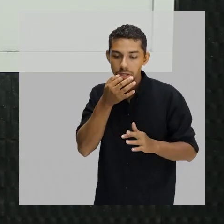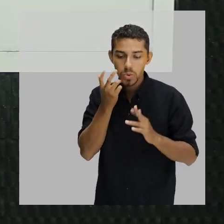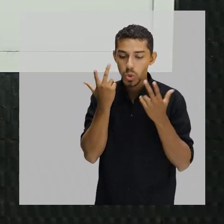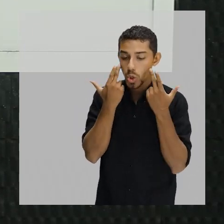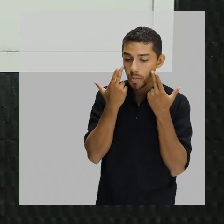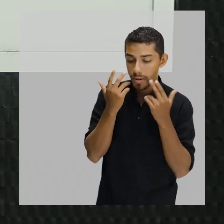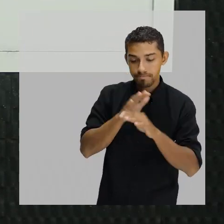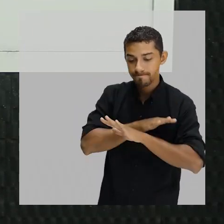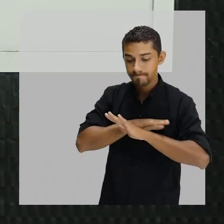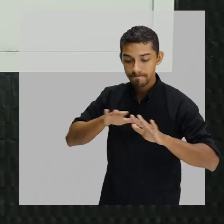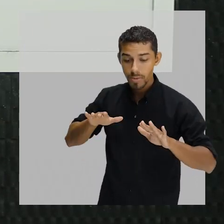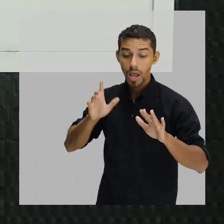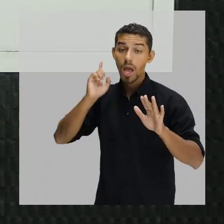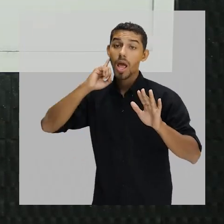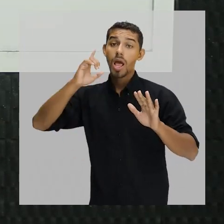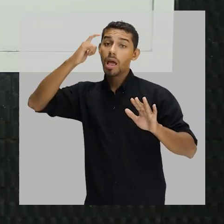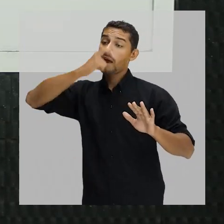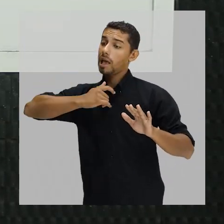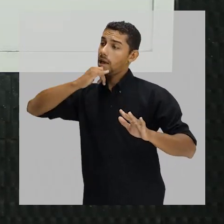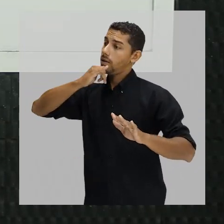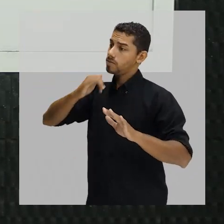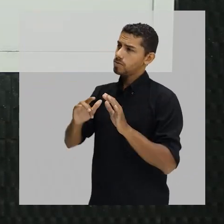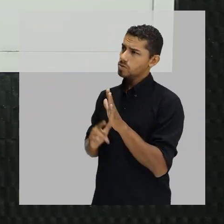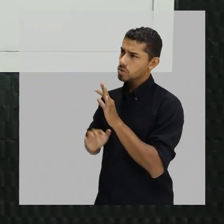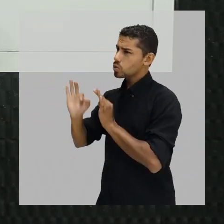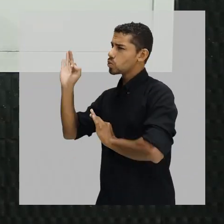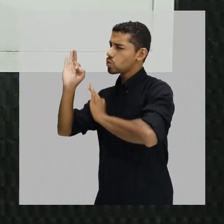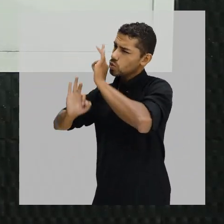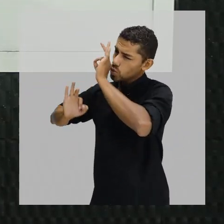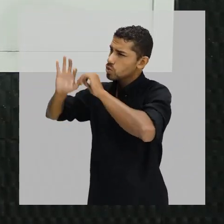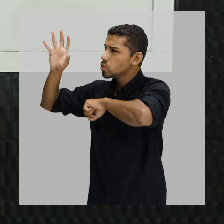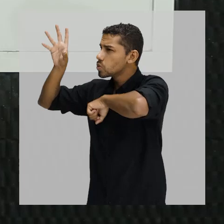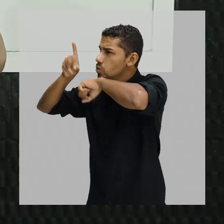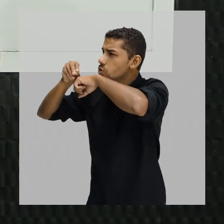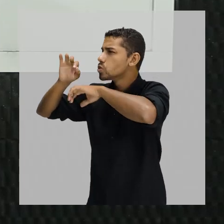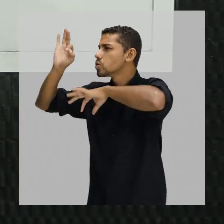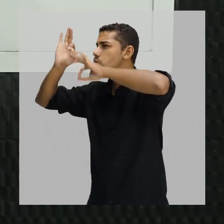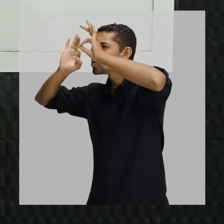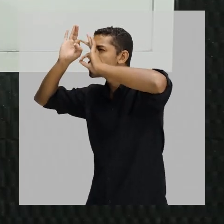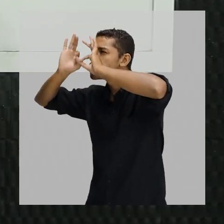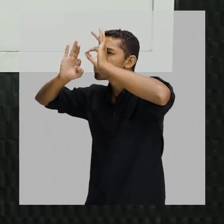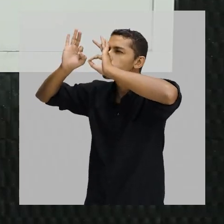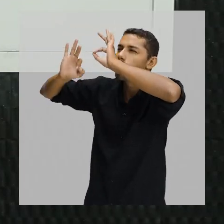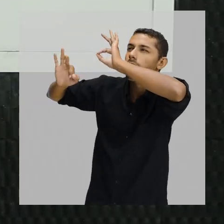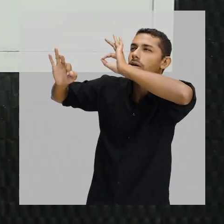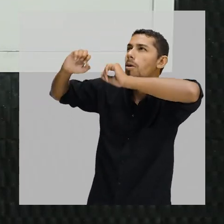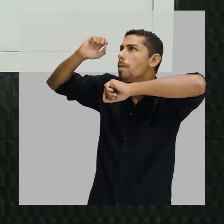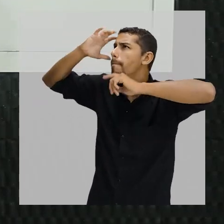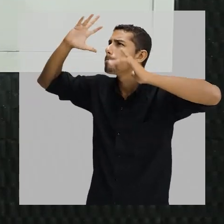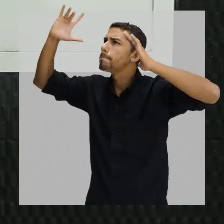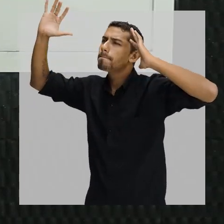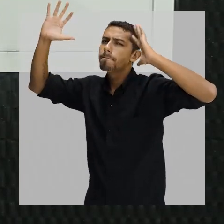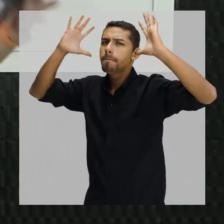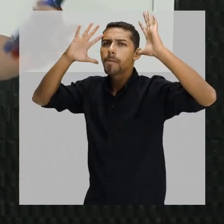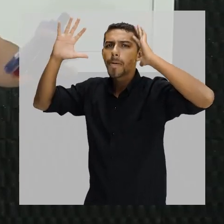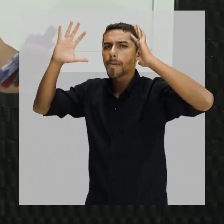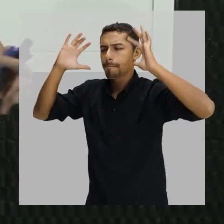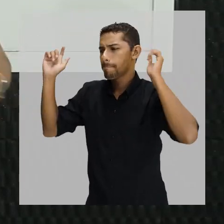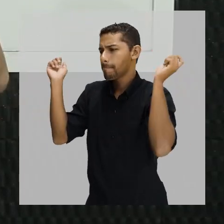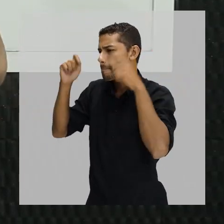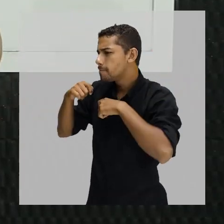estou desempenhando, quando eu estou construindo um conhecimento em que eu vou apenas, claro, soltar